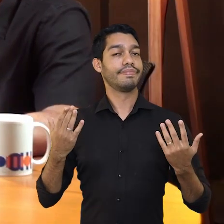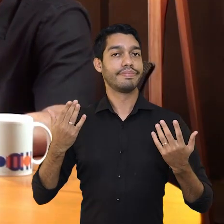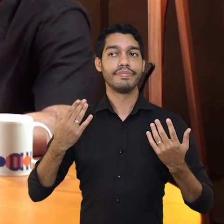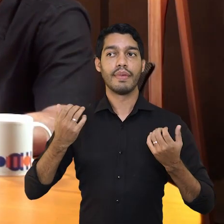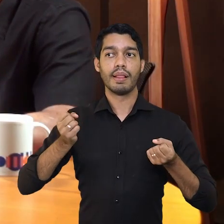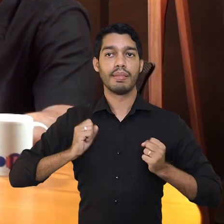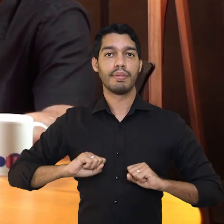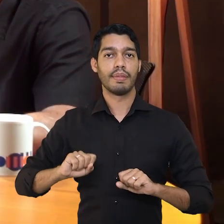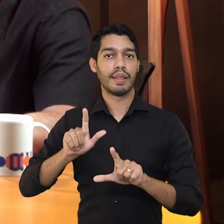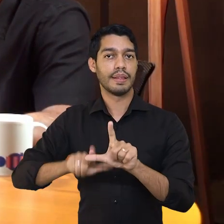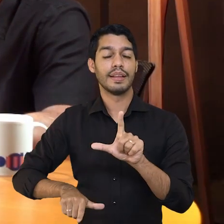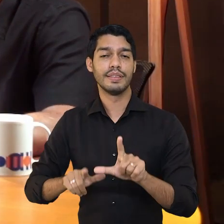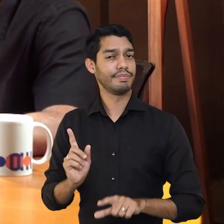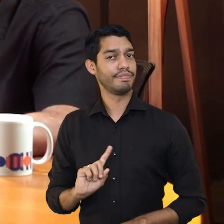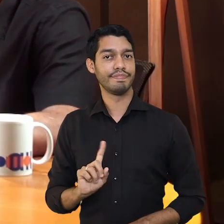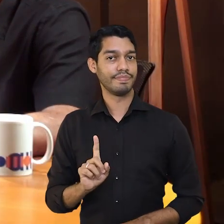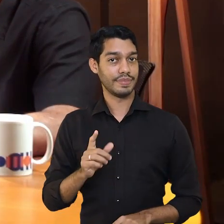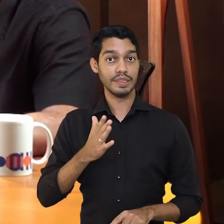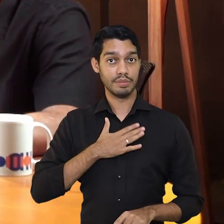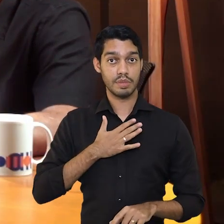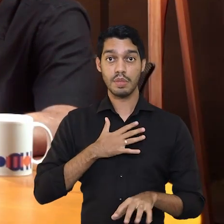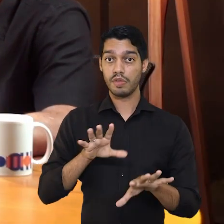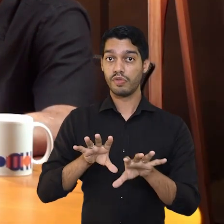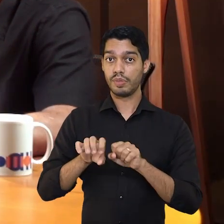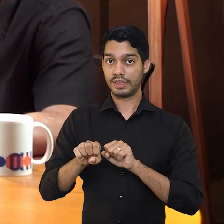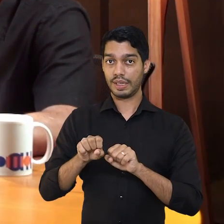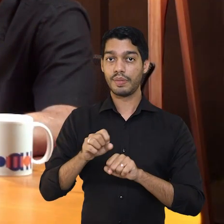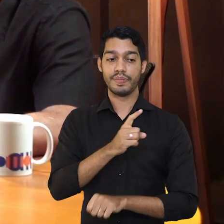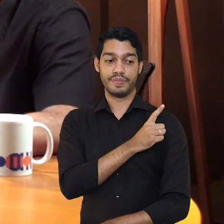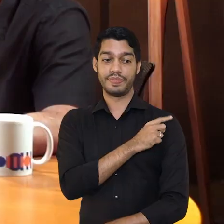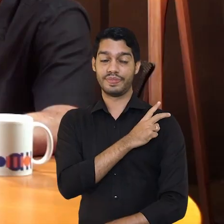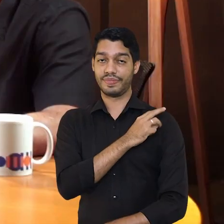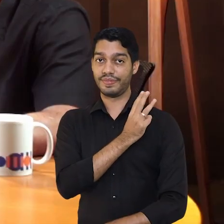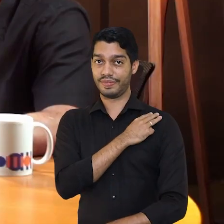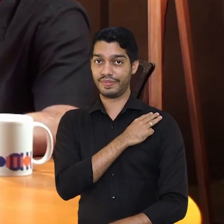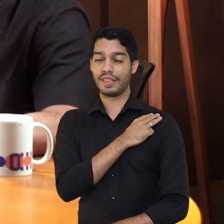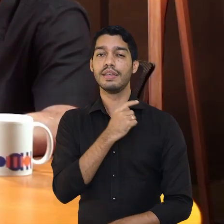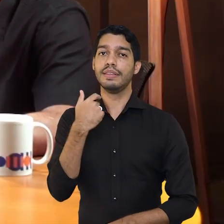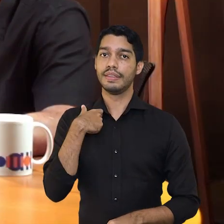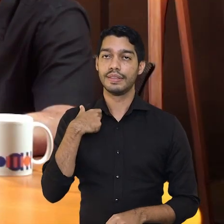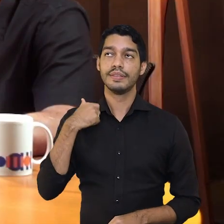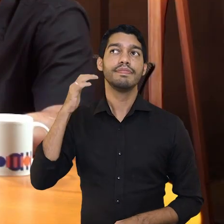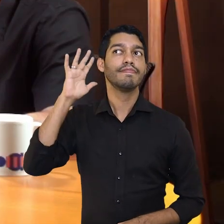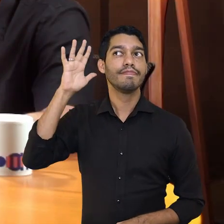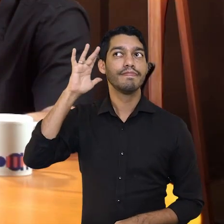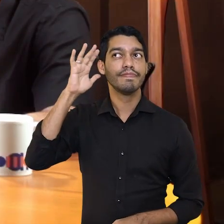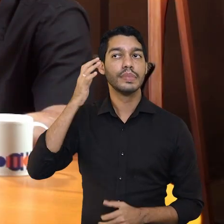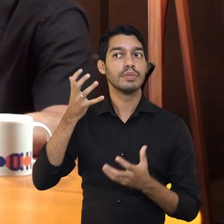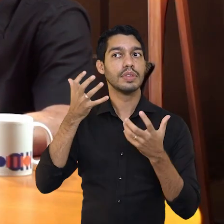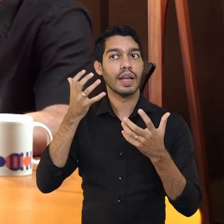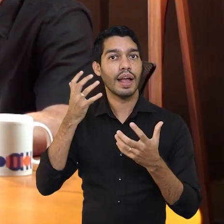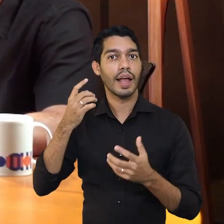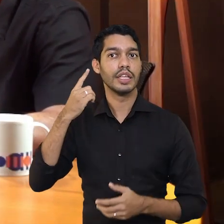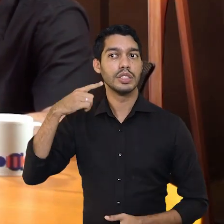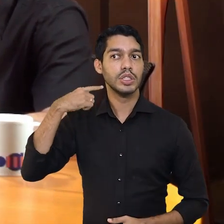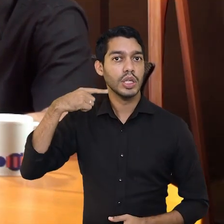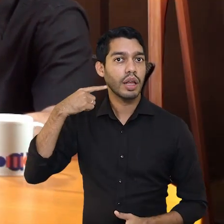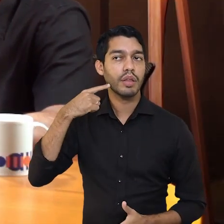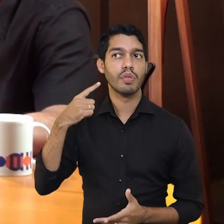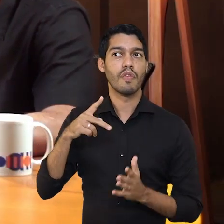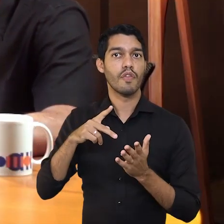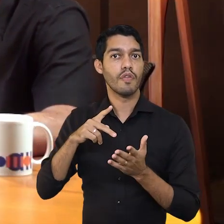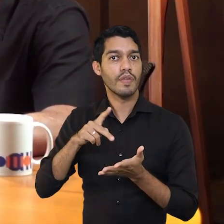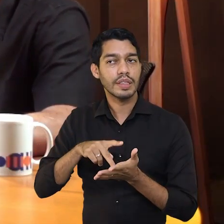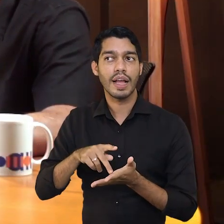assim, ao longo da minha formação toda do ensino médio, eu almejava muito claramente fazer direito, então eu tinha